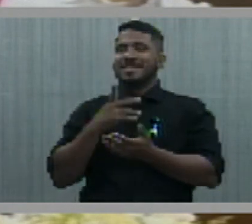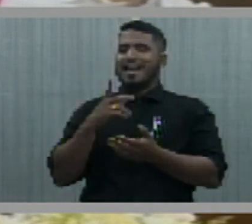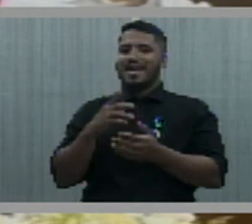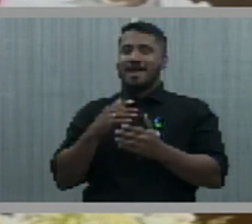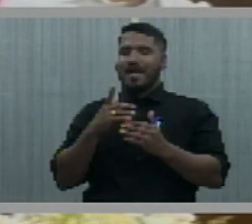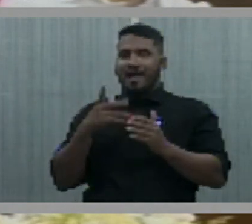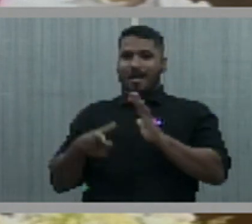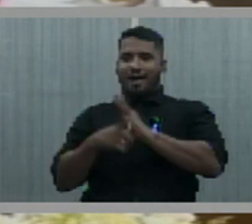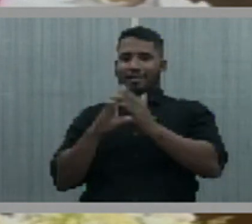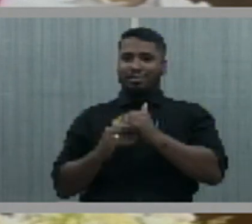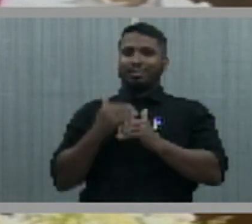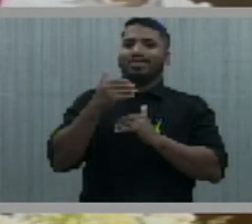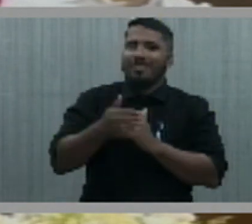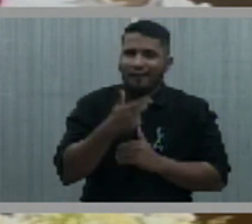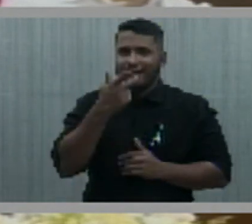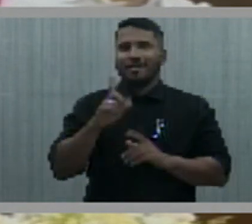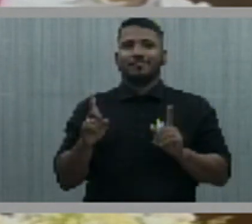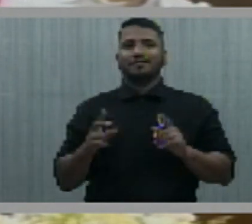coisas.